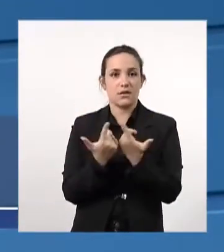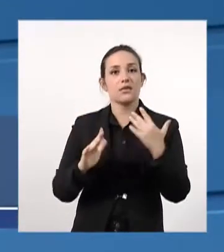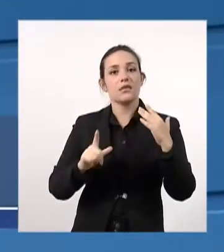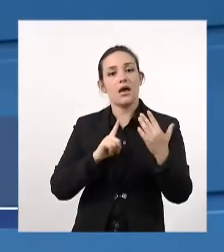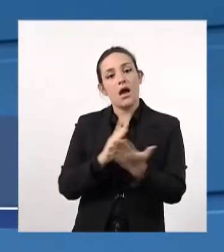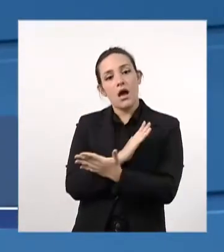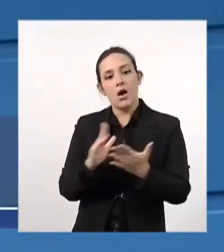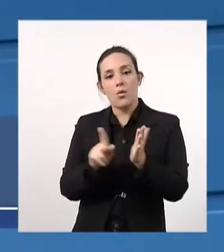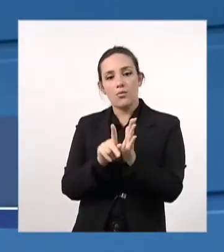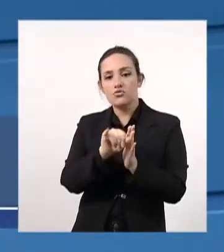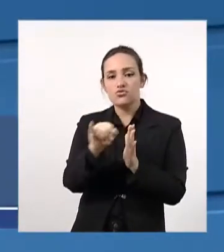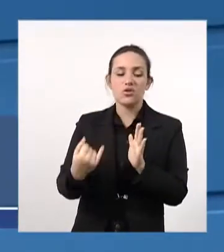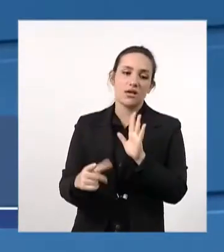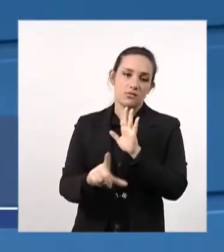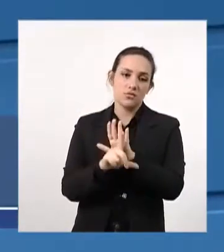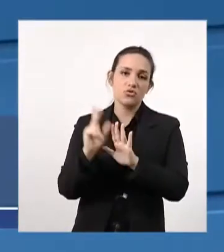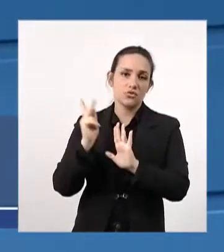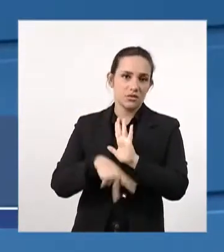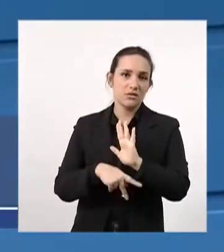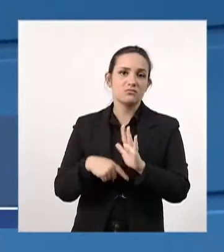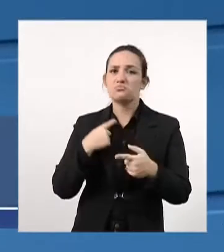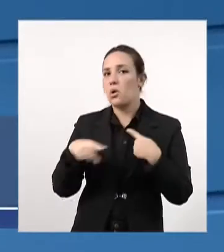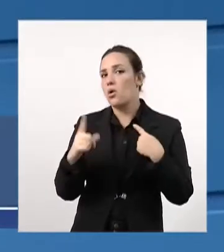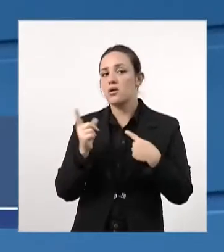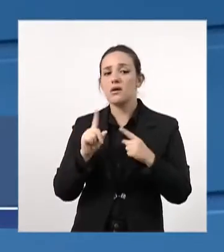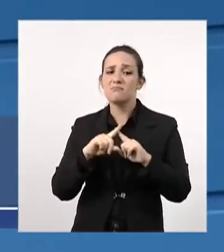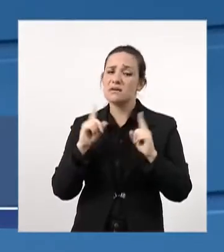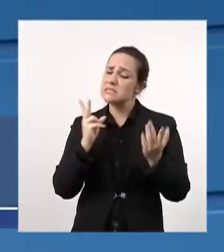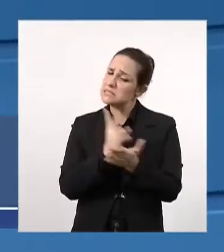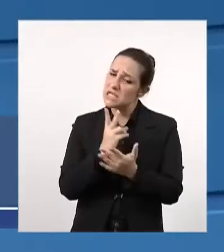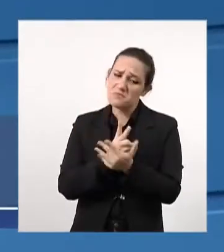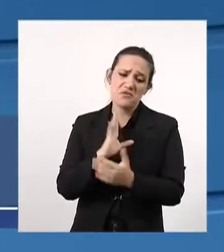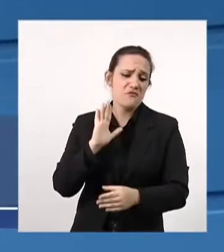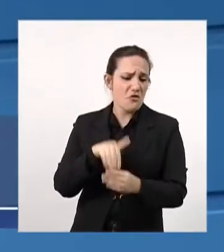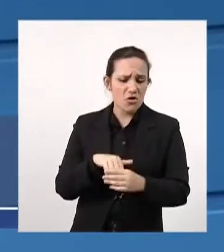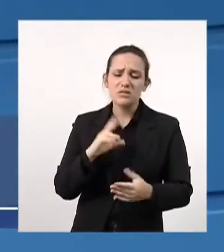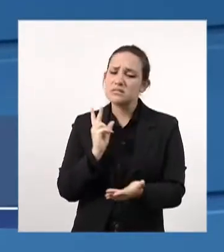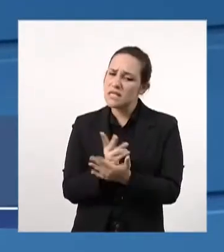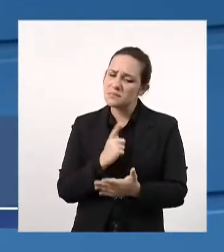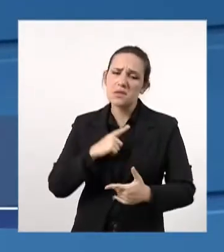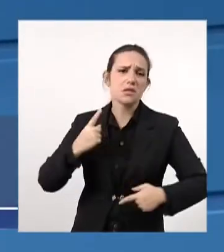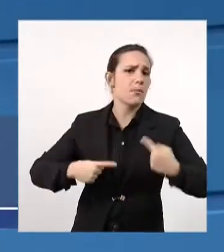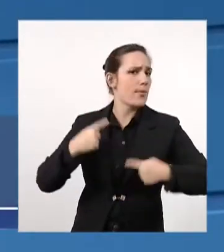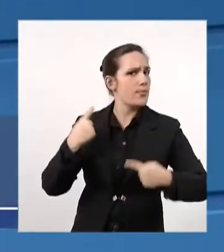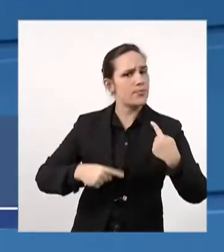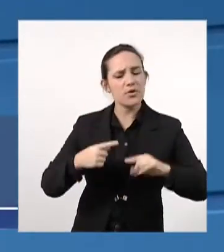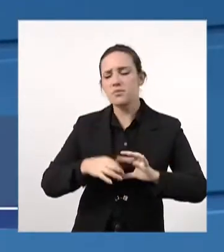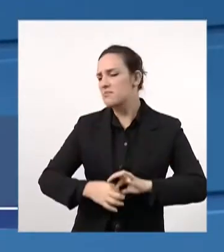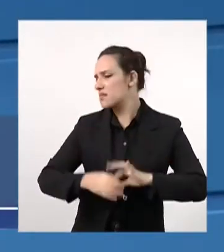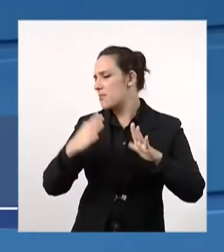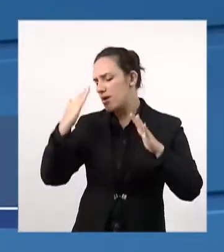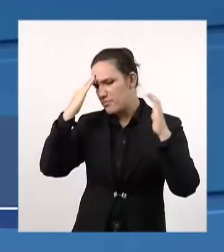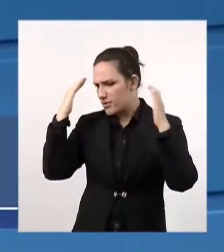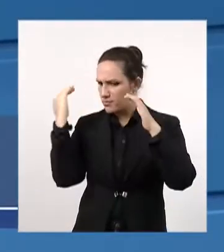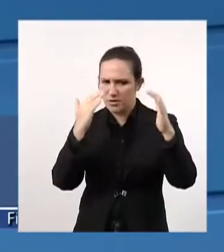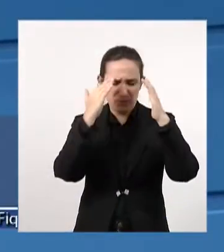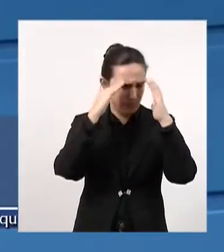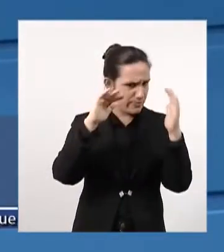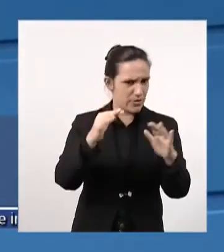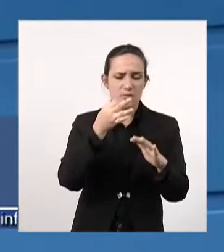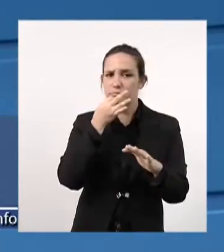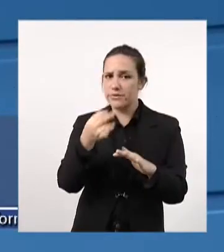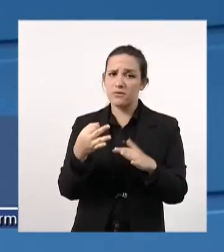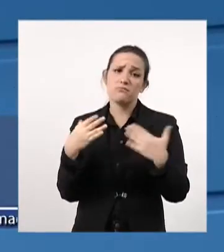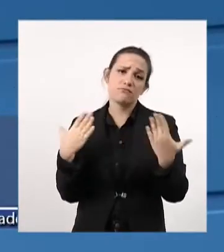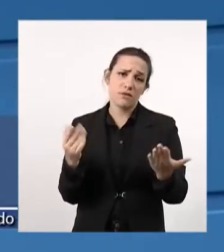né, de alguns deles, mas não deixamos de fazer aqui um debate democrático, fraterno, e